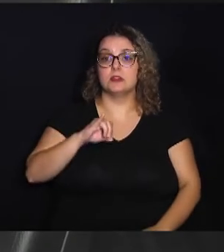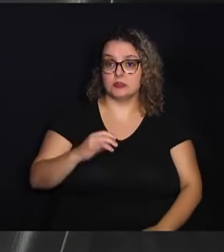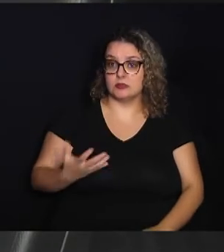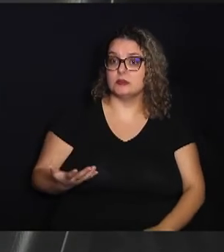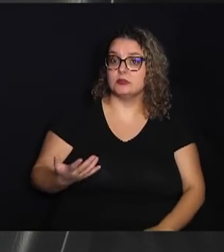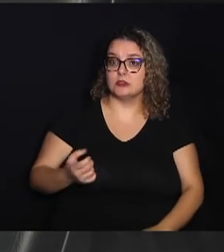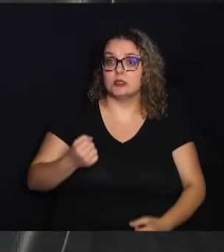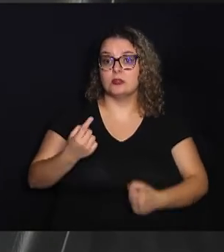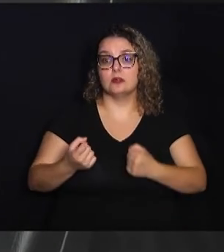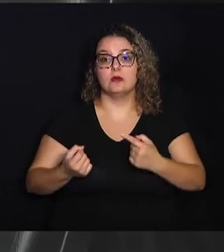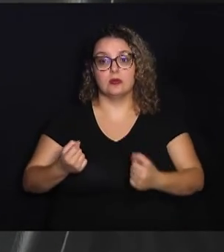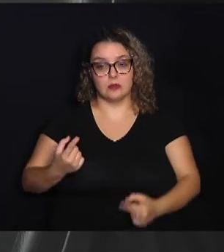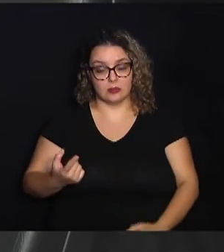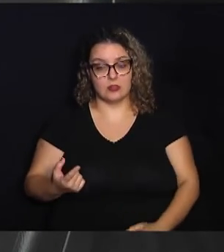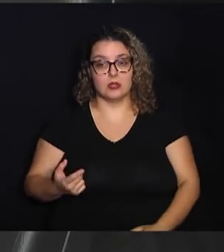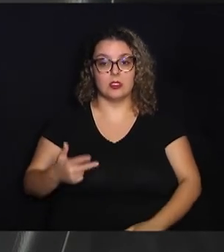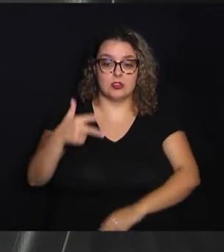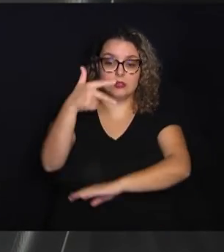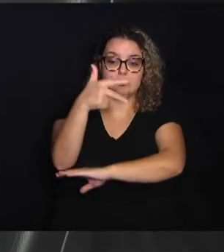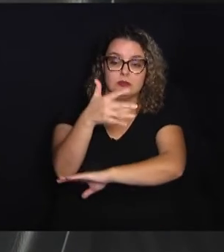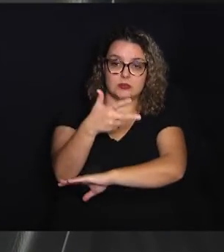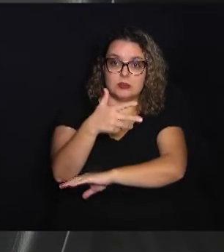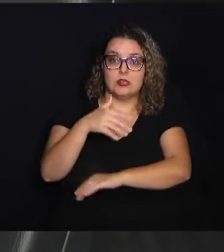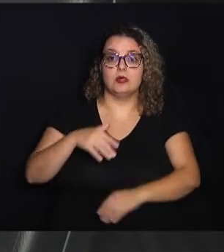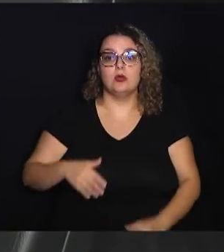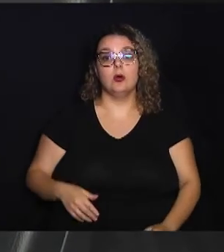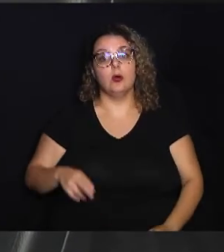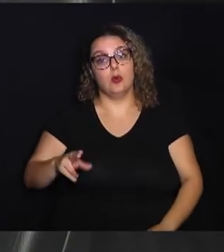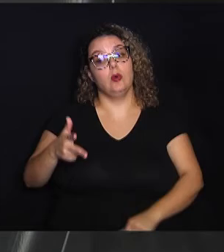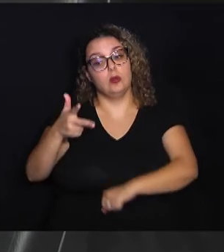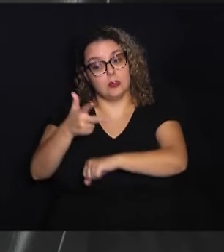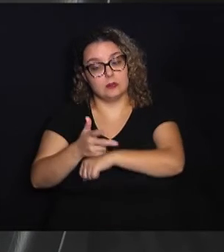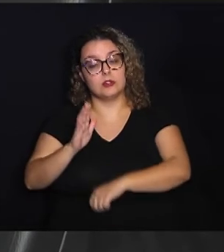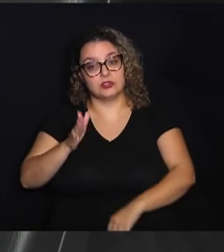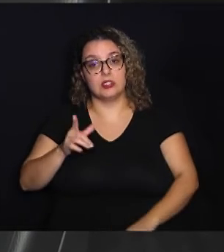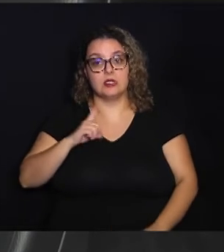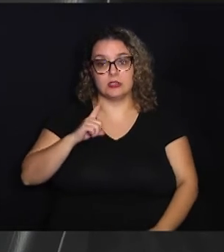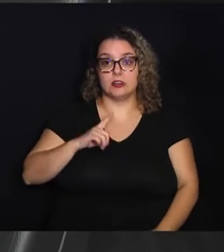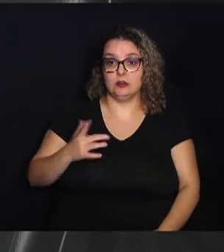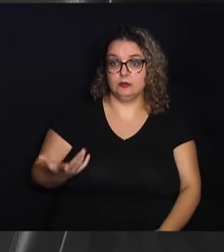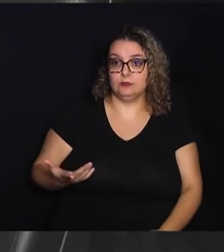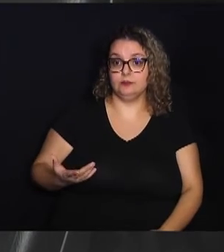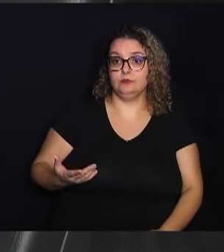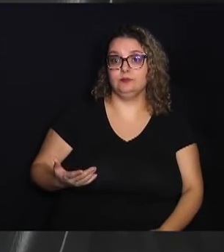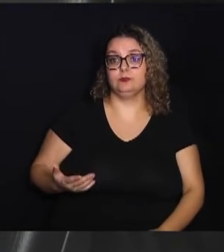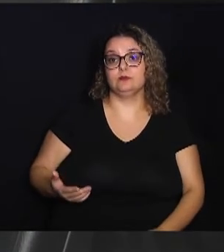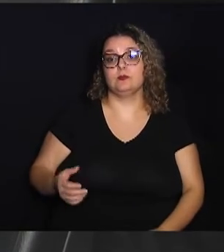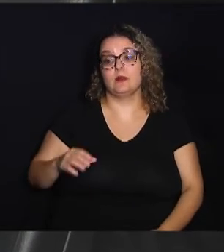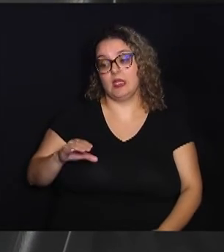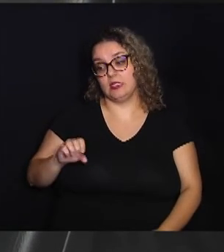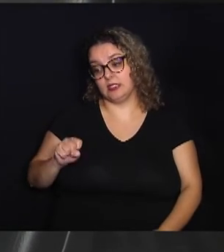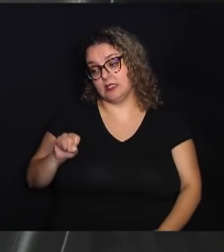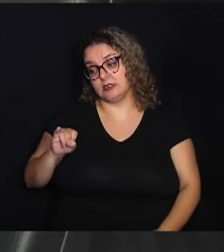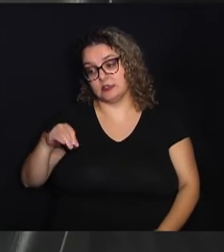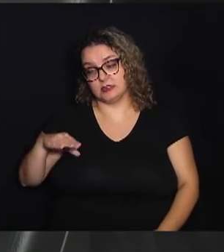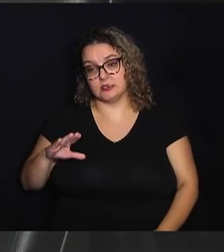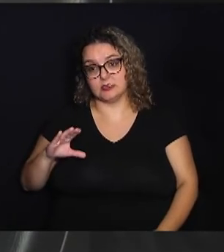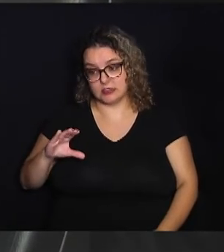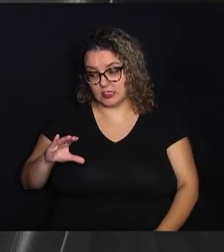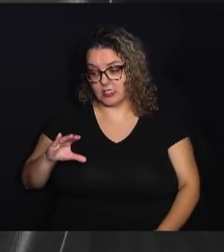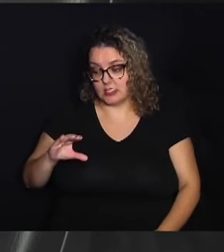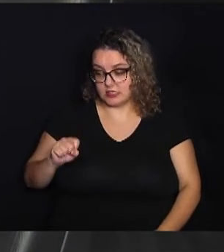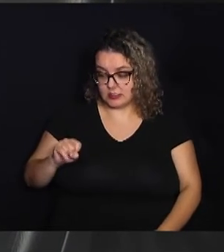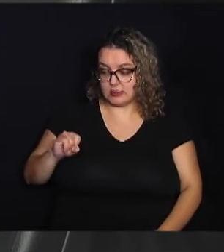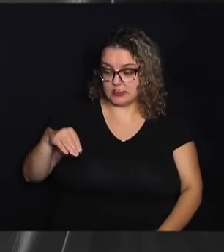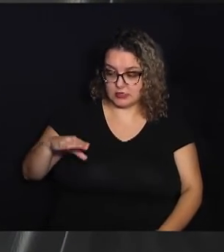qualquer desses radares ou em qualquer dessas câmeras que nós já temos, que aí envolve as câmeras da Sincamp mais as câmeras de OCR